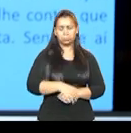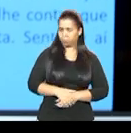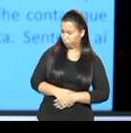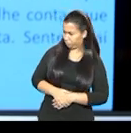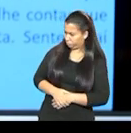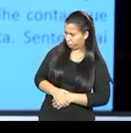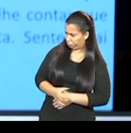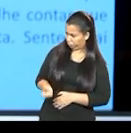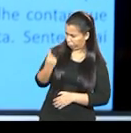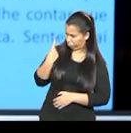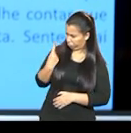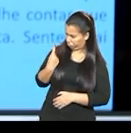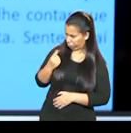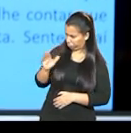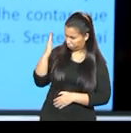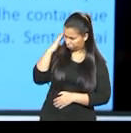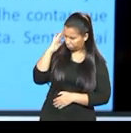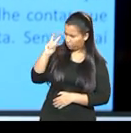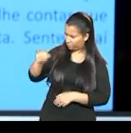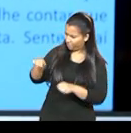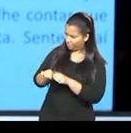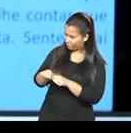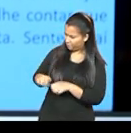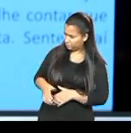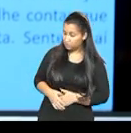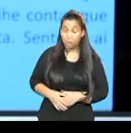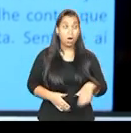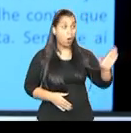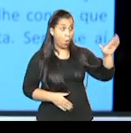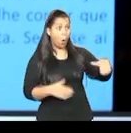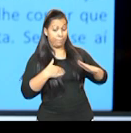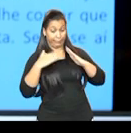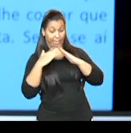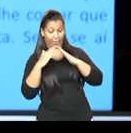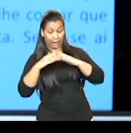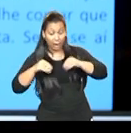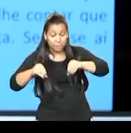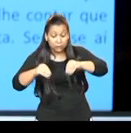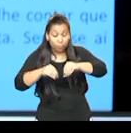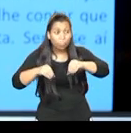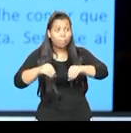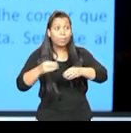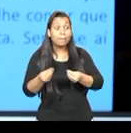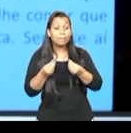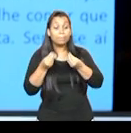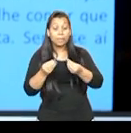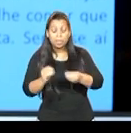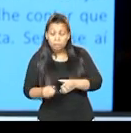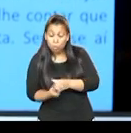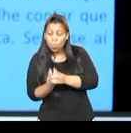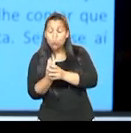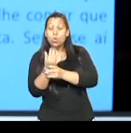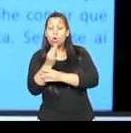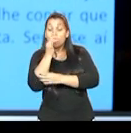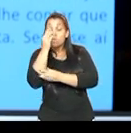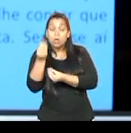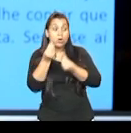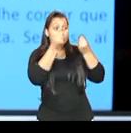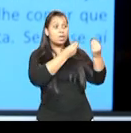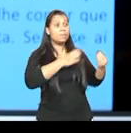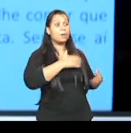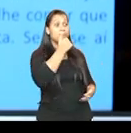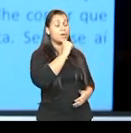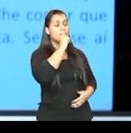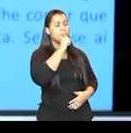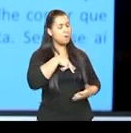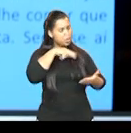o que você vai fazer com elas? Vou plantar lá no pátio de casa para dar para a mamãe quando elas crescerem. Vi esse nome num